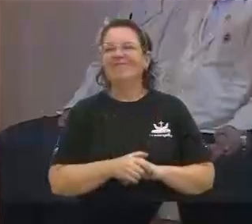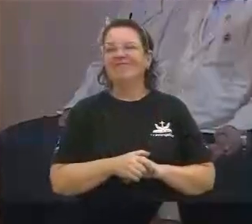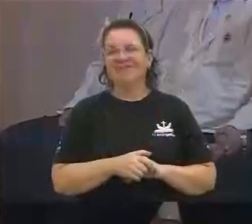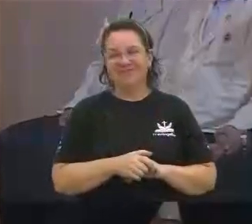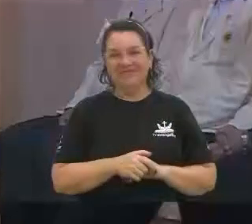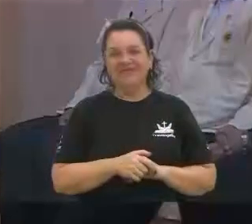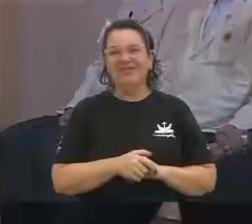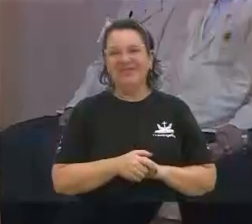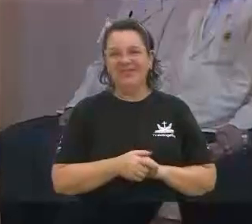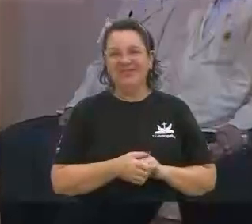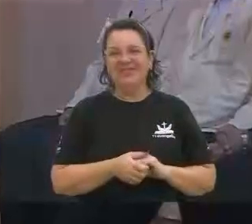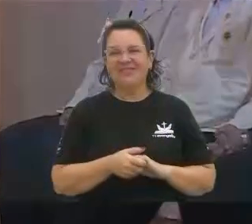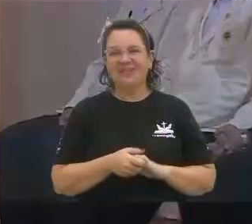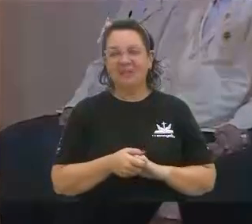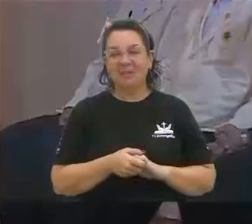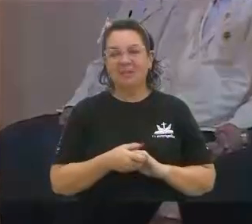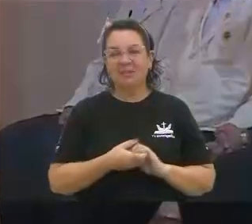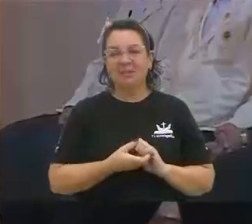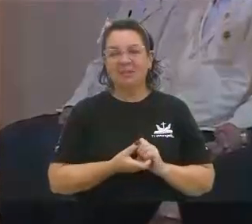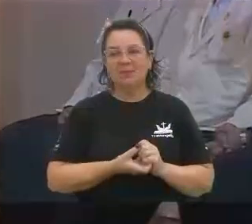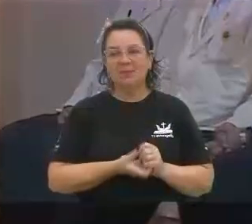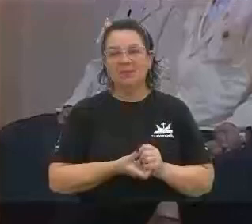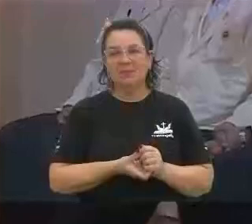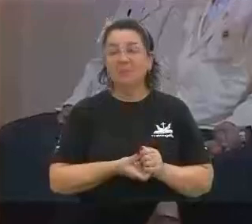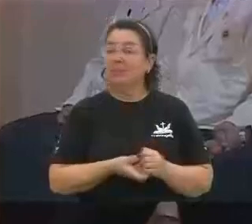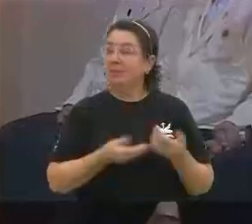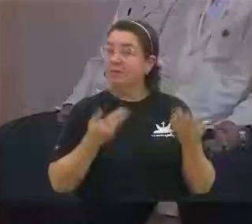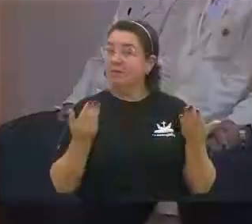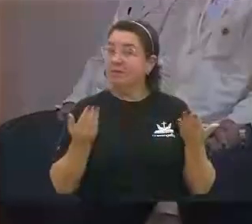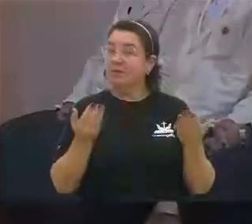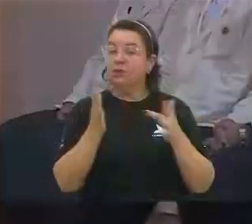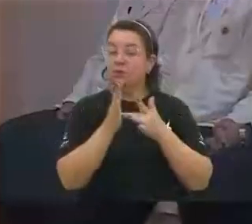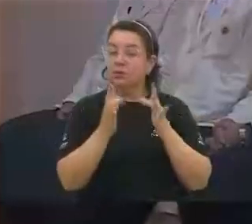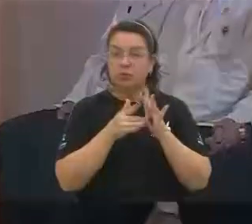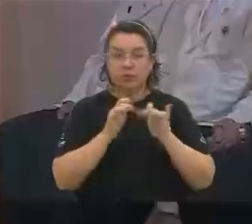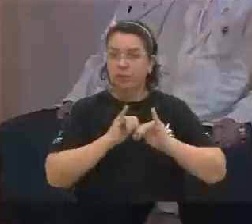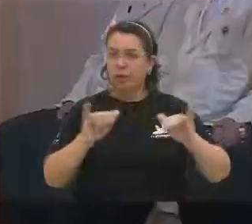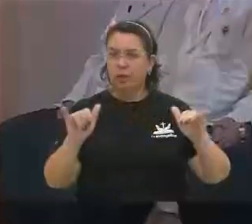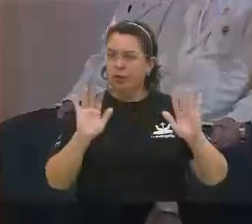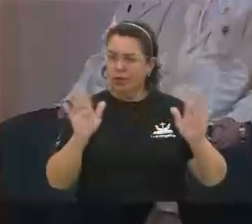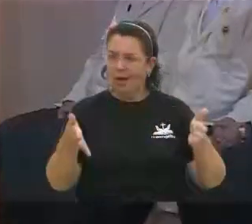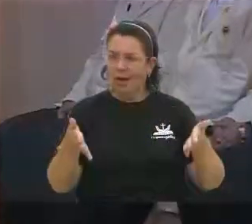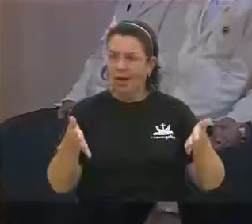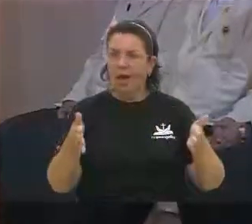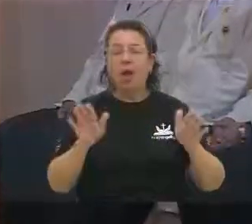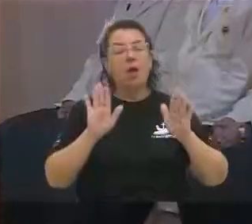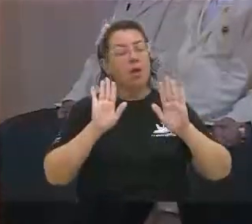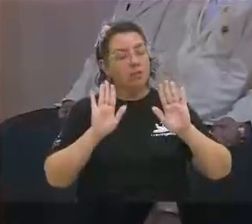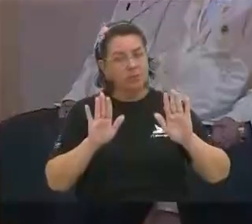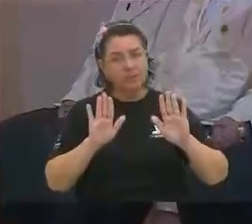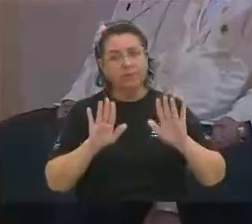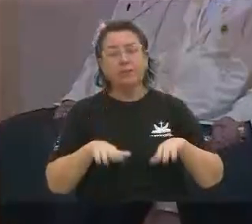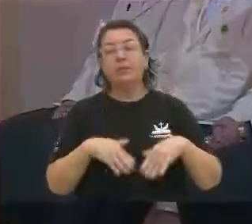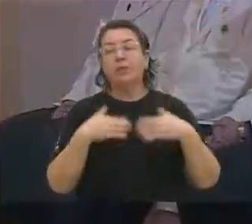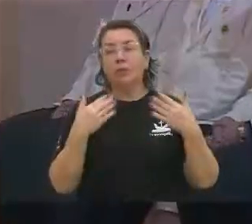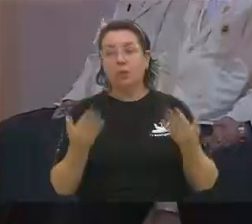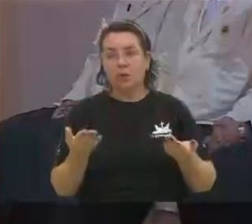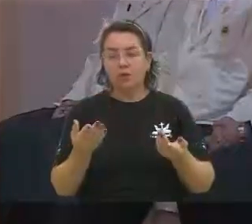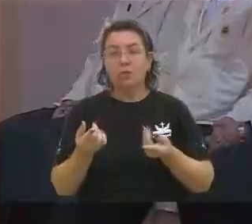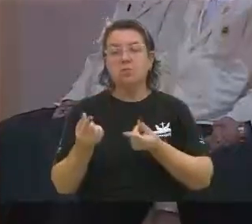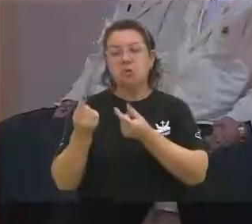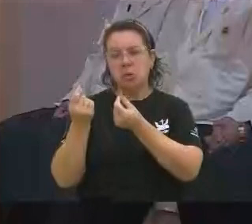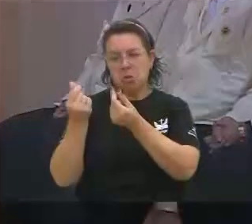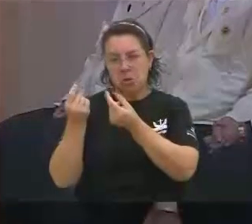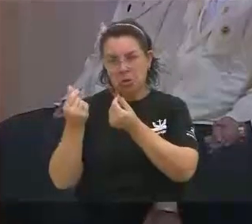luta não foi nosso senhor que disse que quando se trata de dinheiro